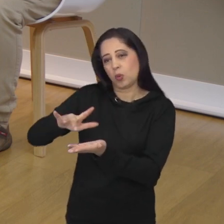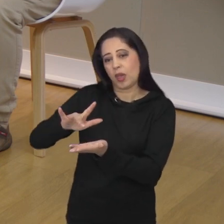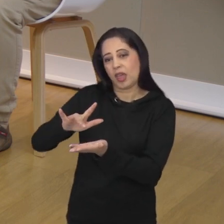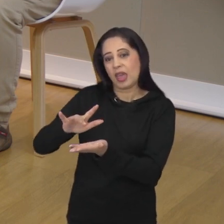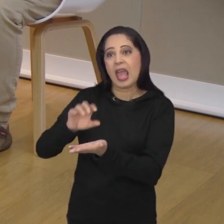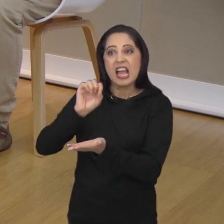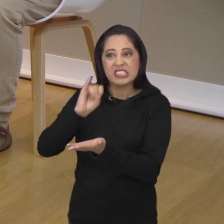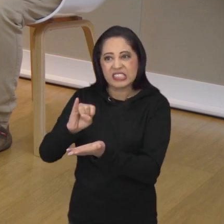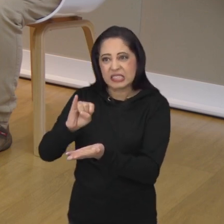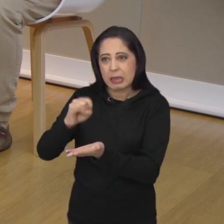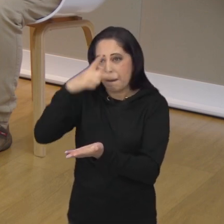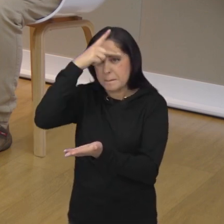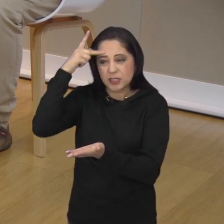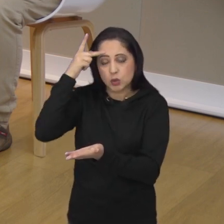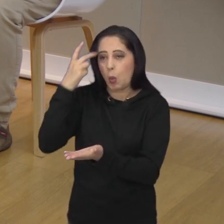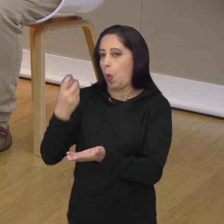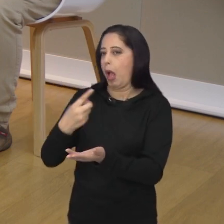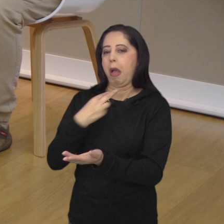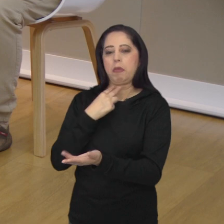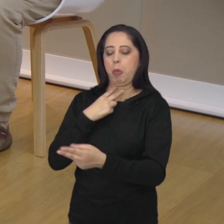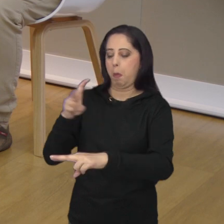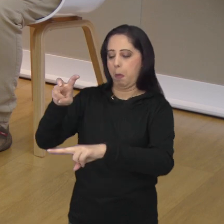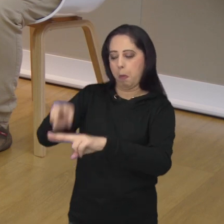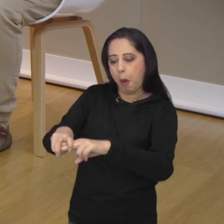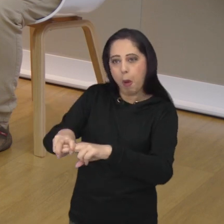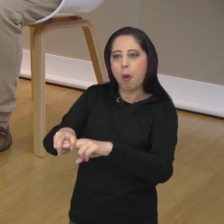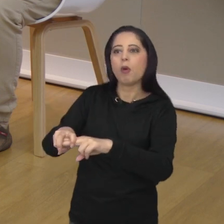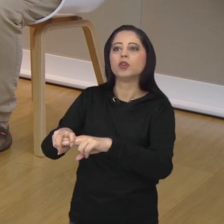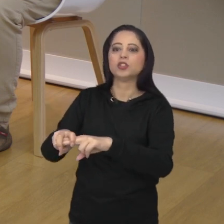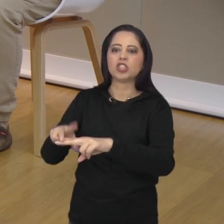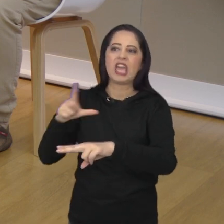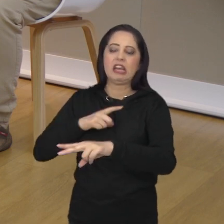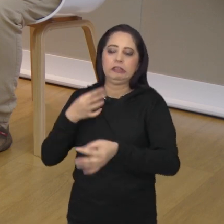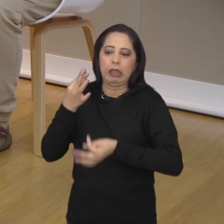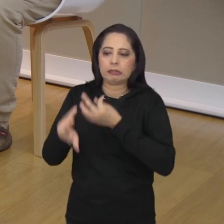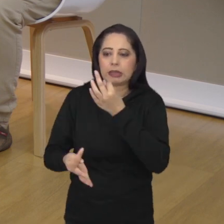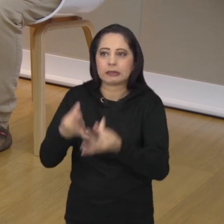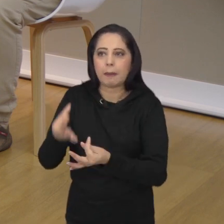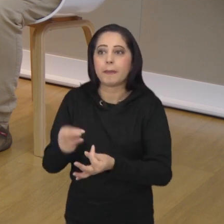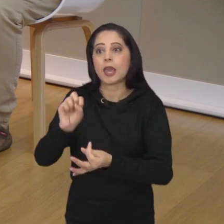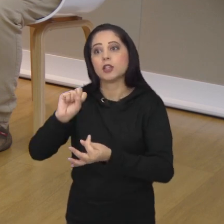uma restrição, né, de saúde, está fazendo, de repente está no hospital, está fazendo um